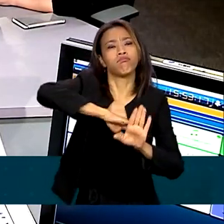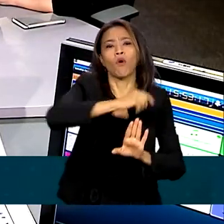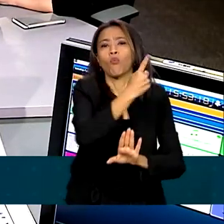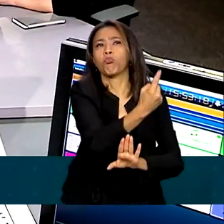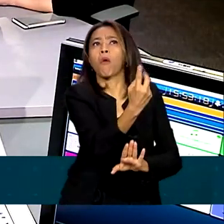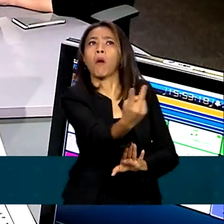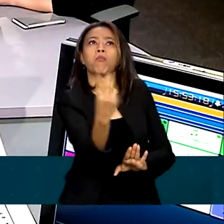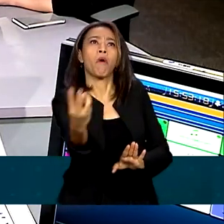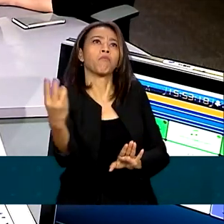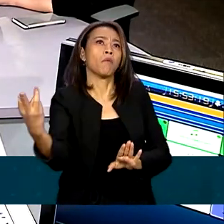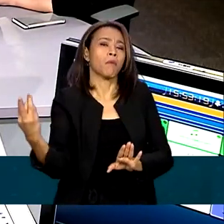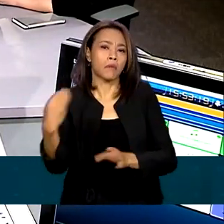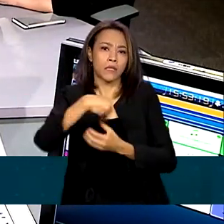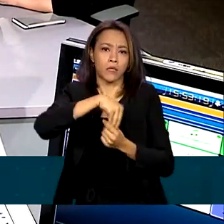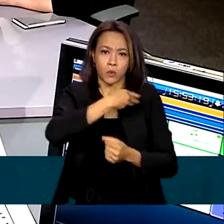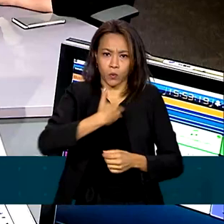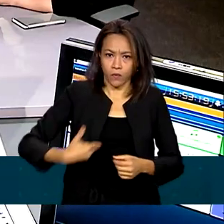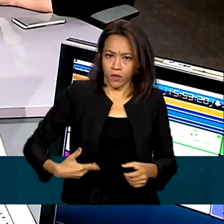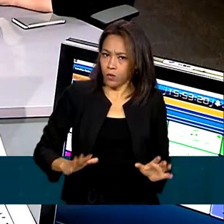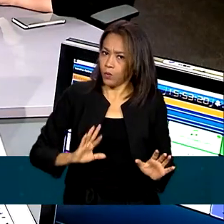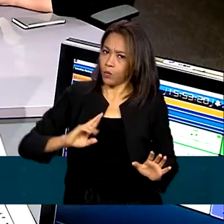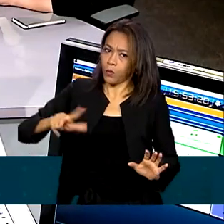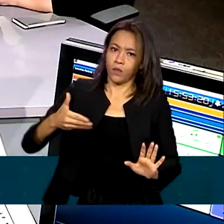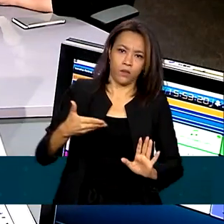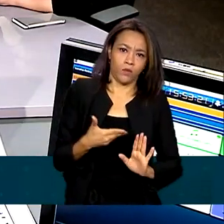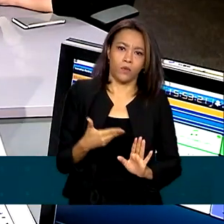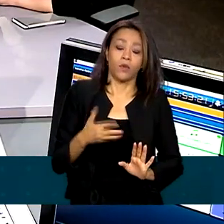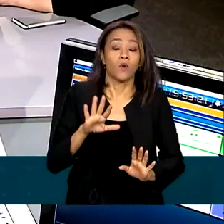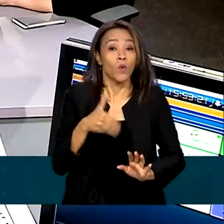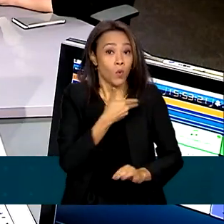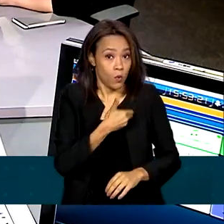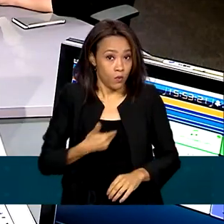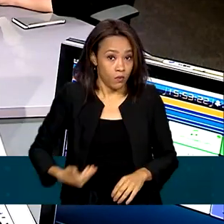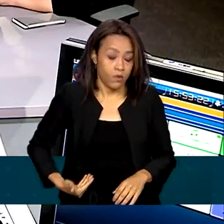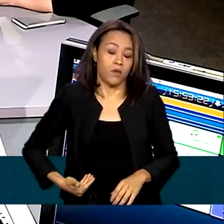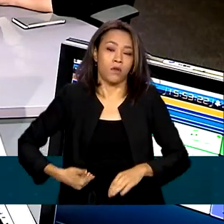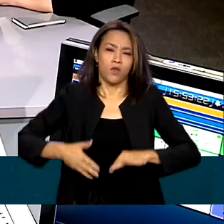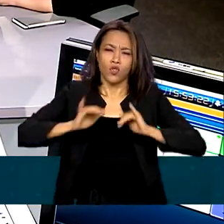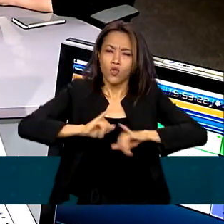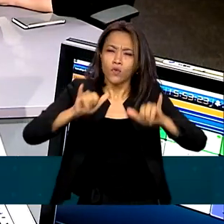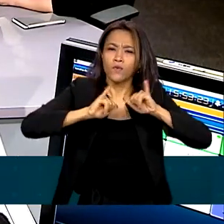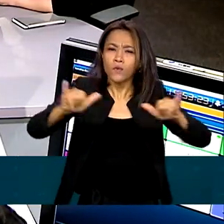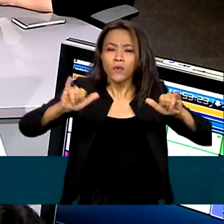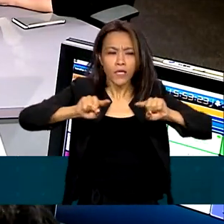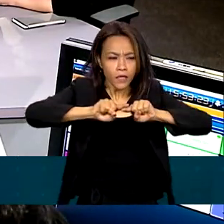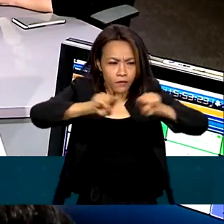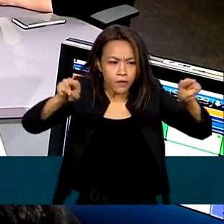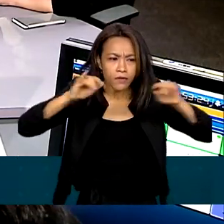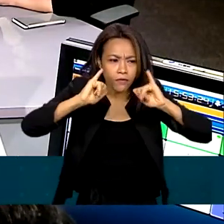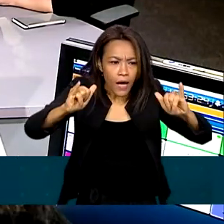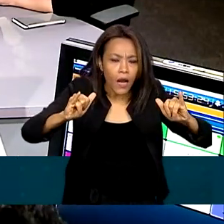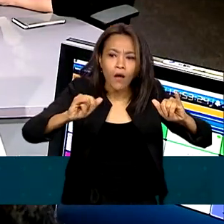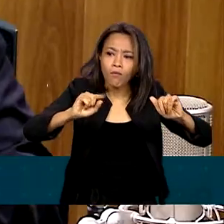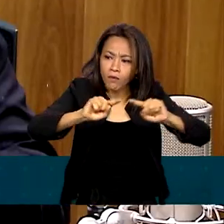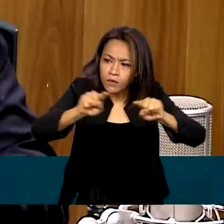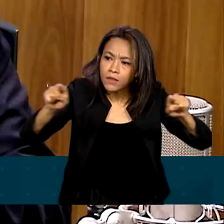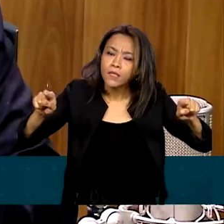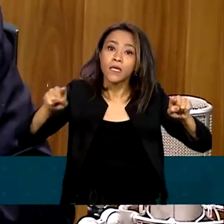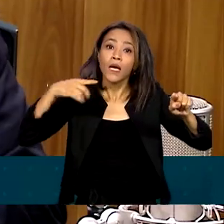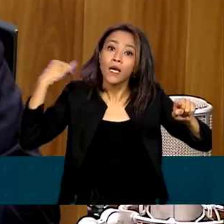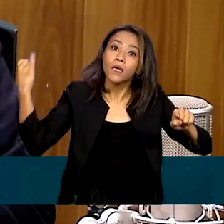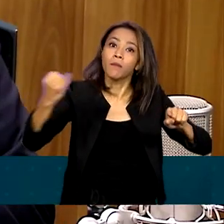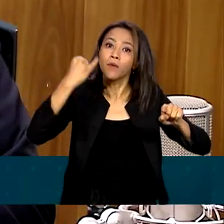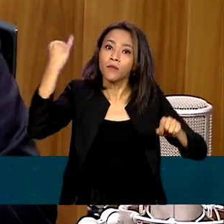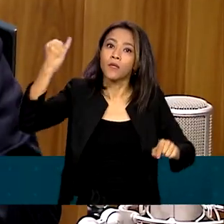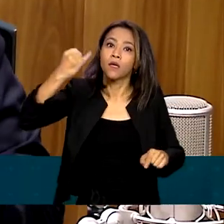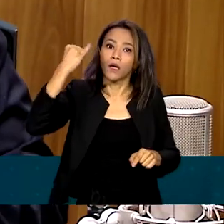um ou de outro integrante do governo quando o governo faz uma campanha e diz para a população que é